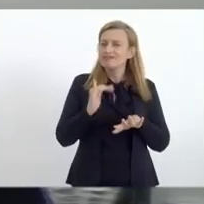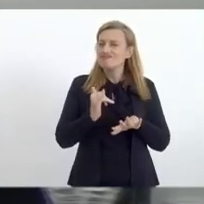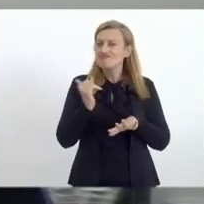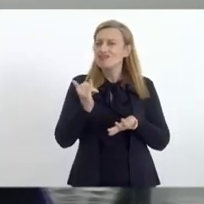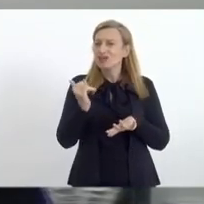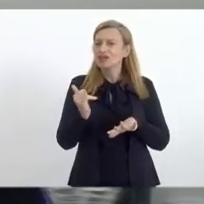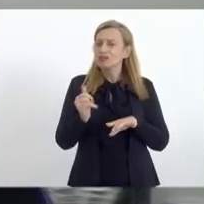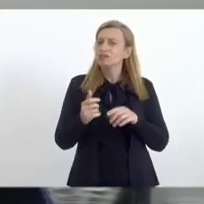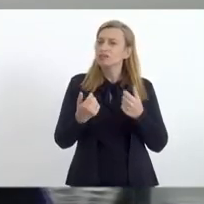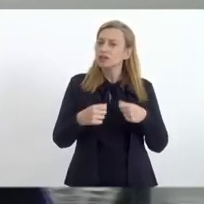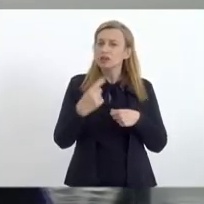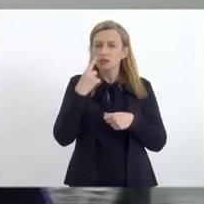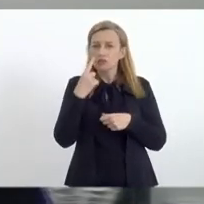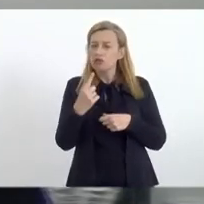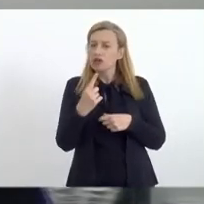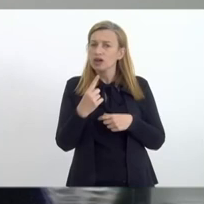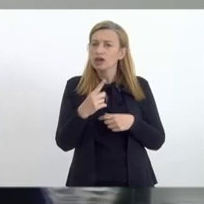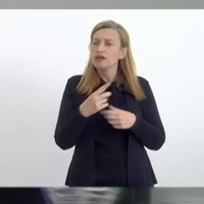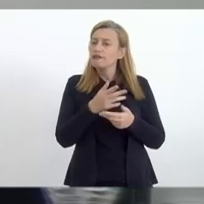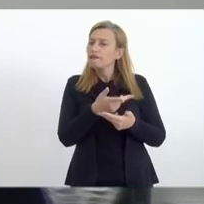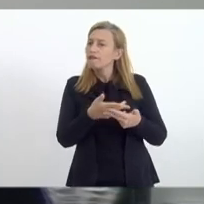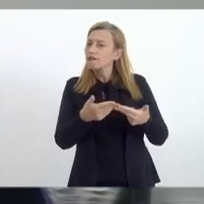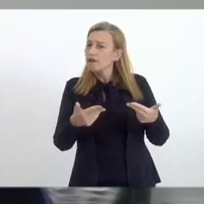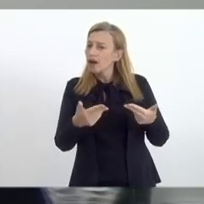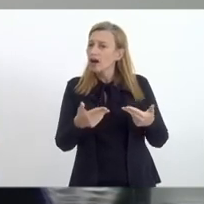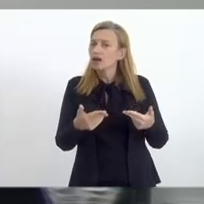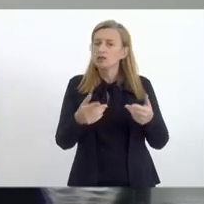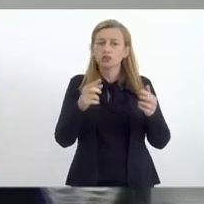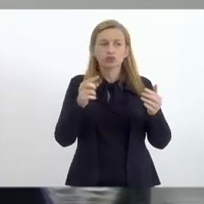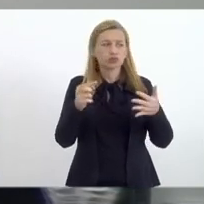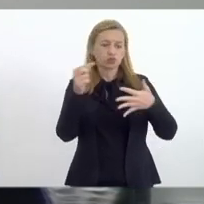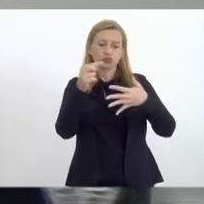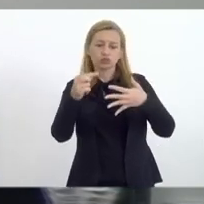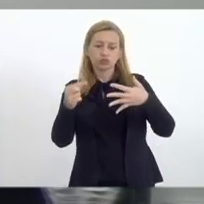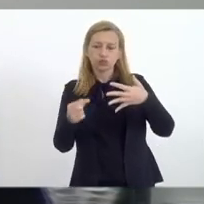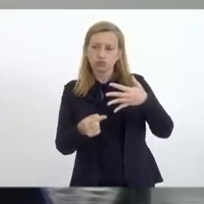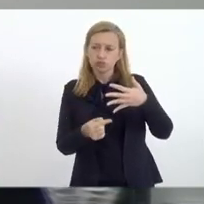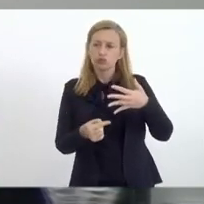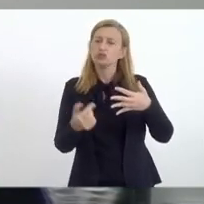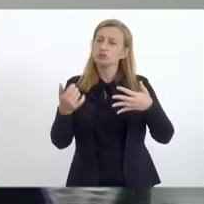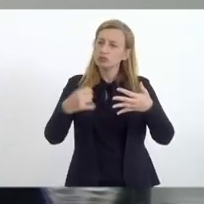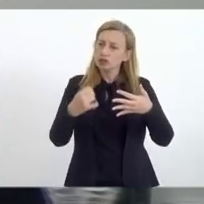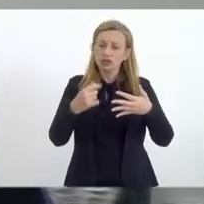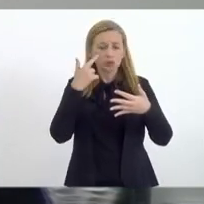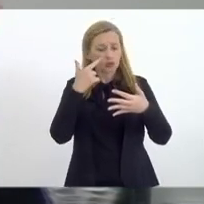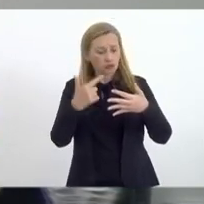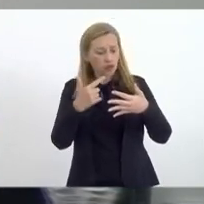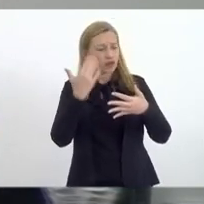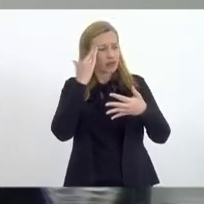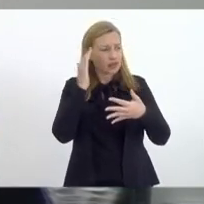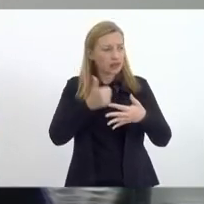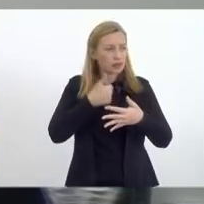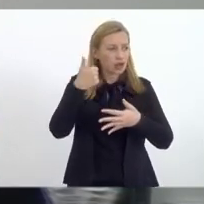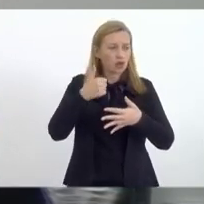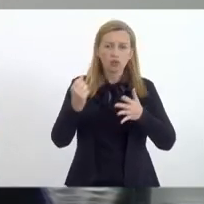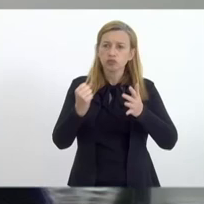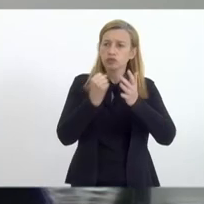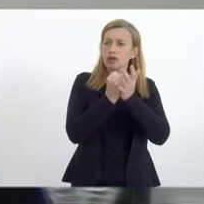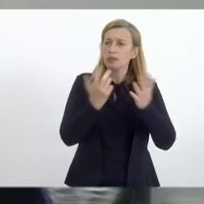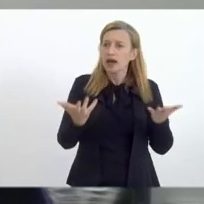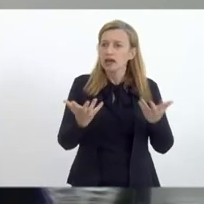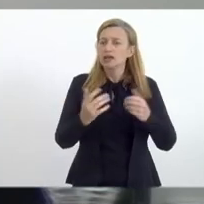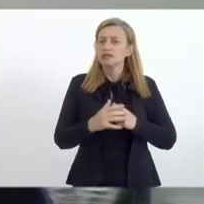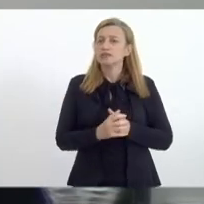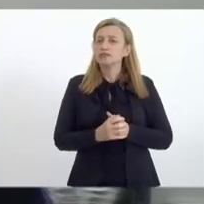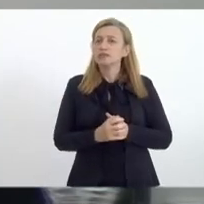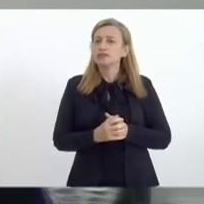né? A gente vai ter aqui vários pontos aqui que a gente vai ter que superar, que a gente vai ter que entender os impactos, né,